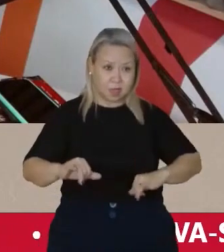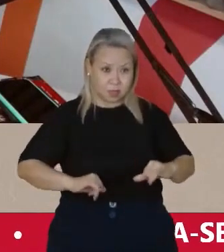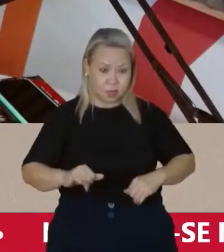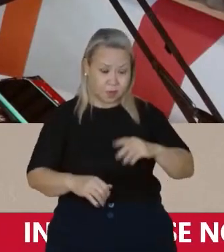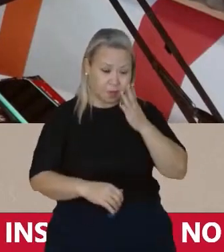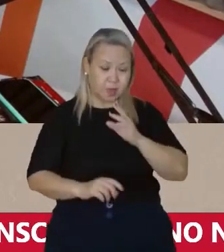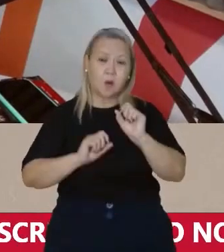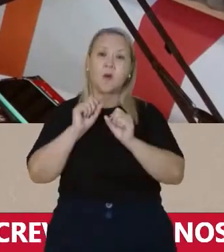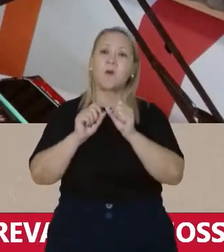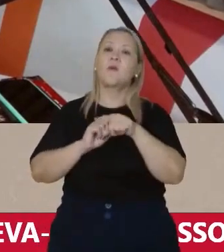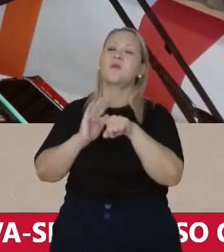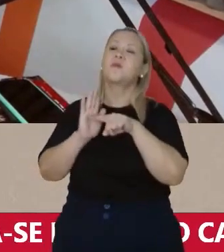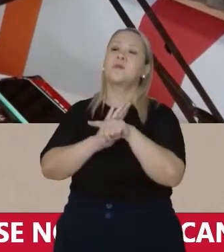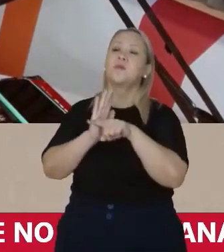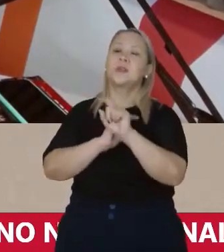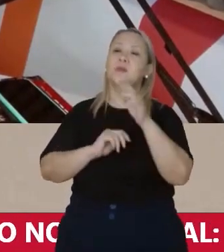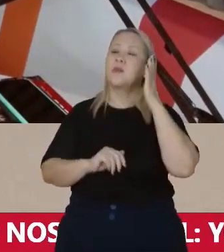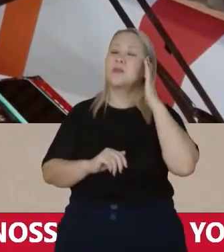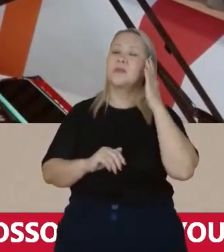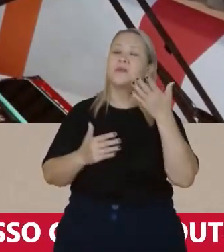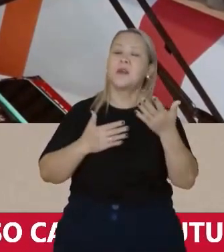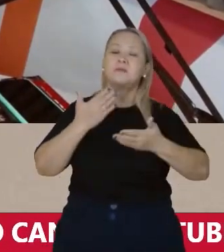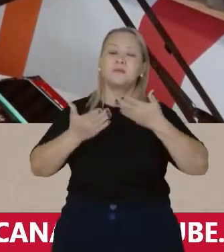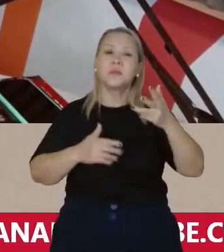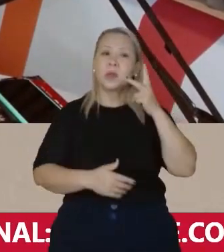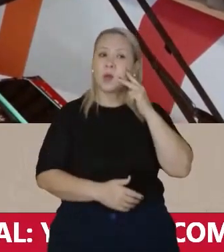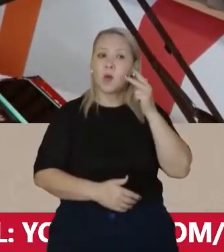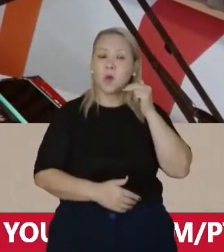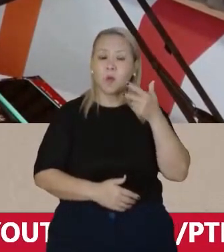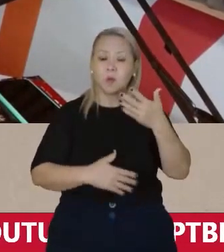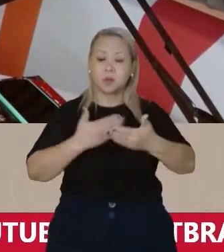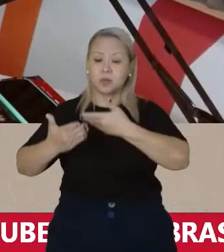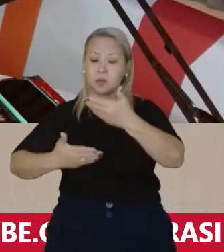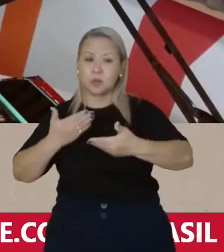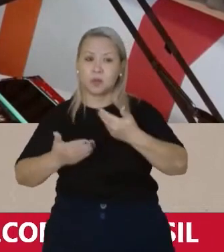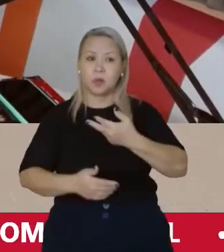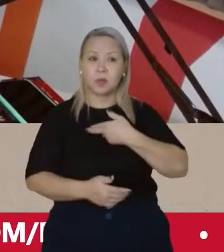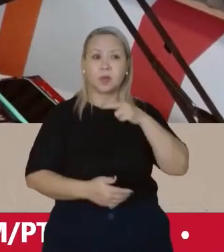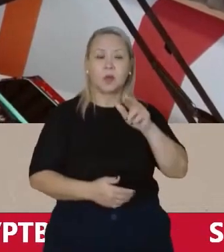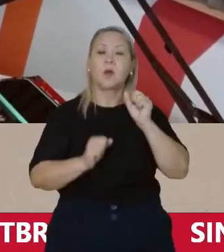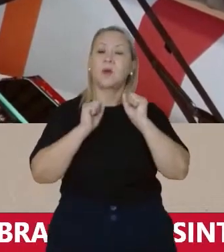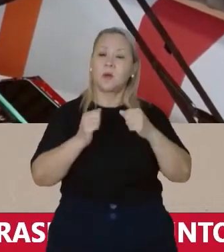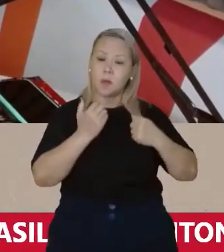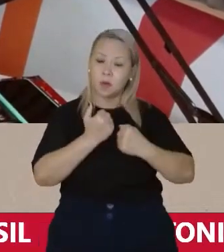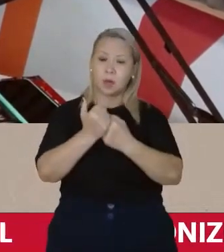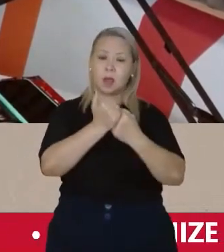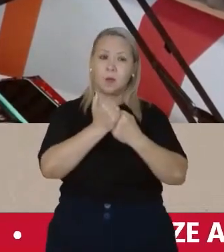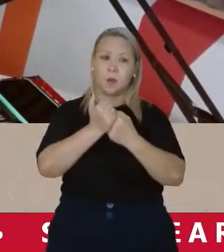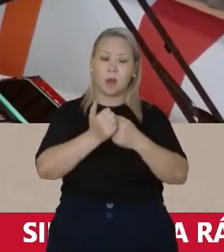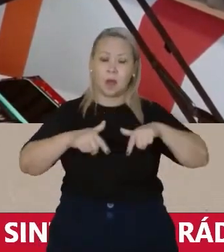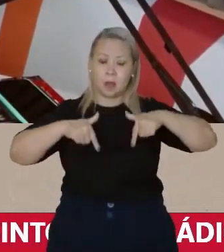o que a senhora vê em comum entre todas as religiões que pode servir de combustível para a luta antirracista.